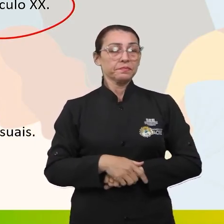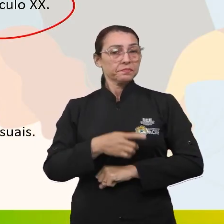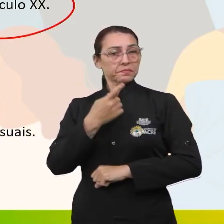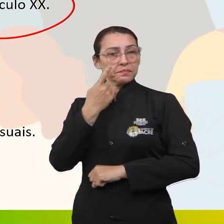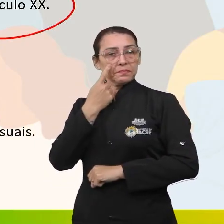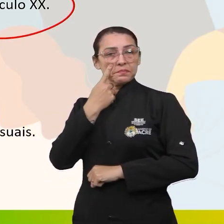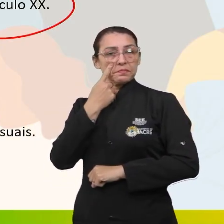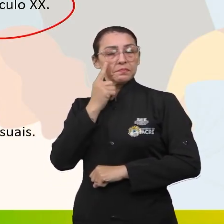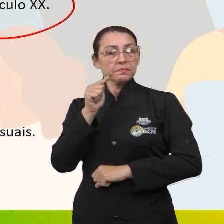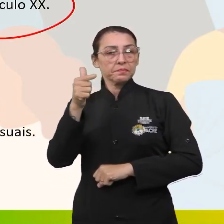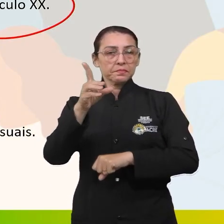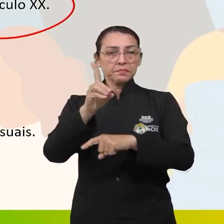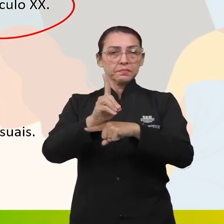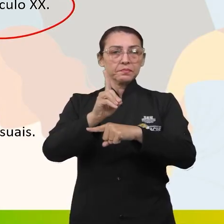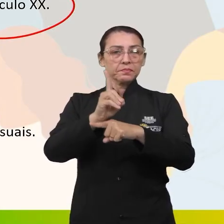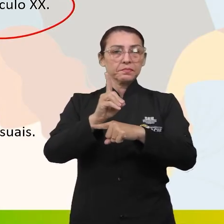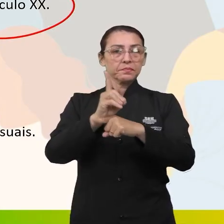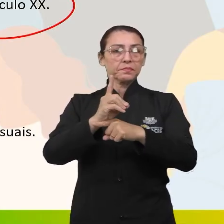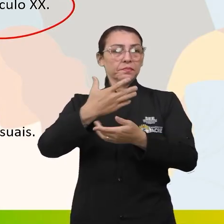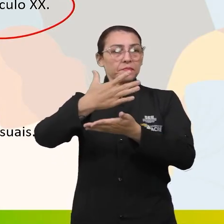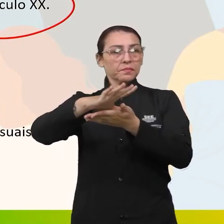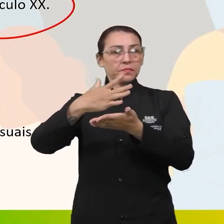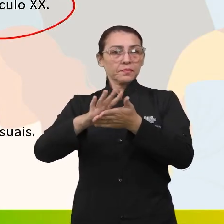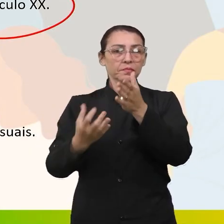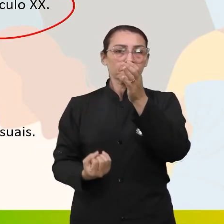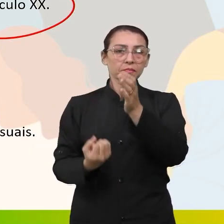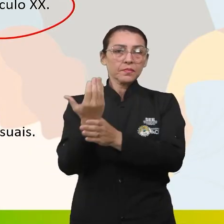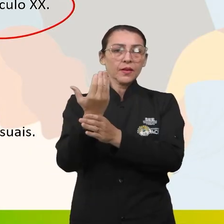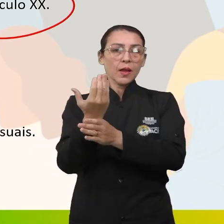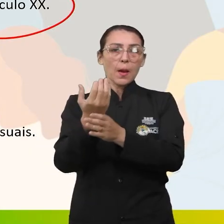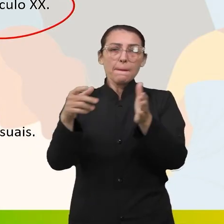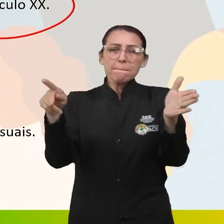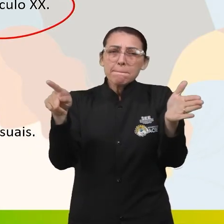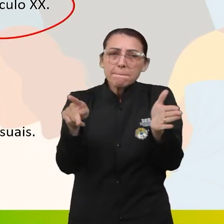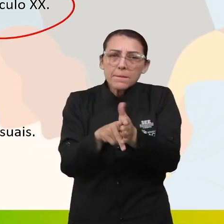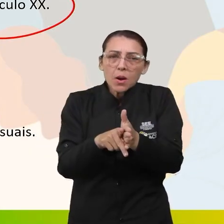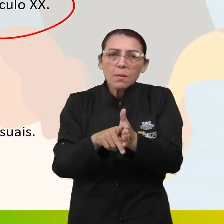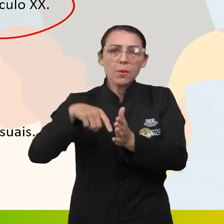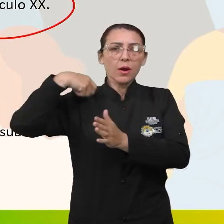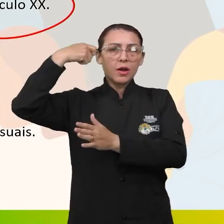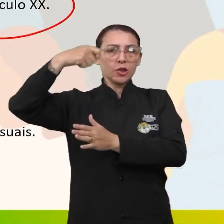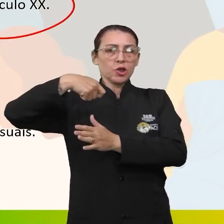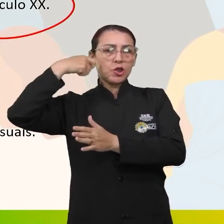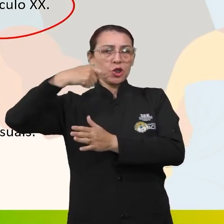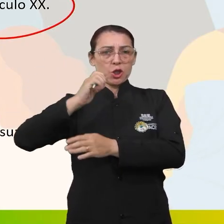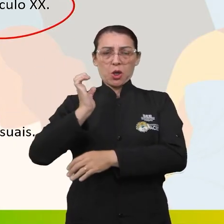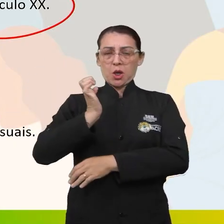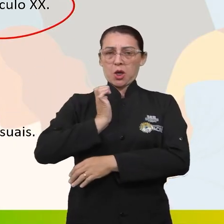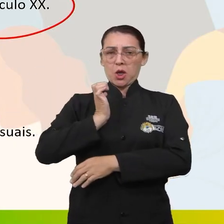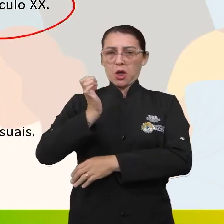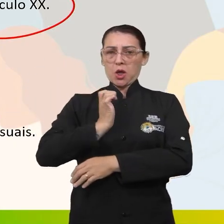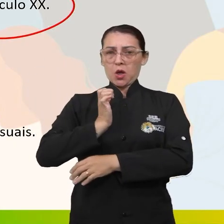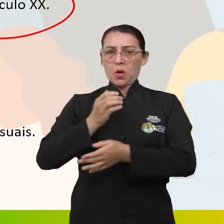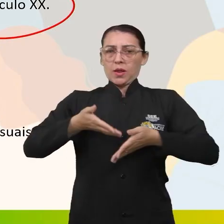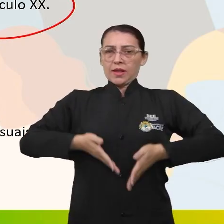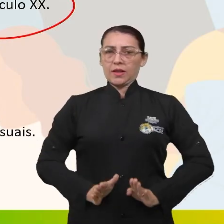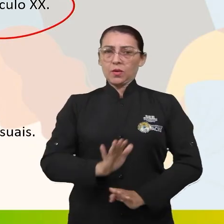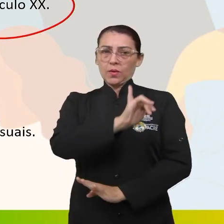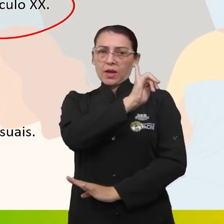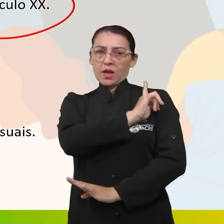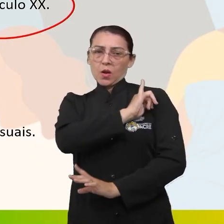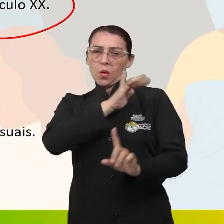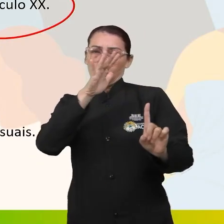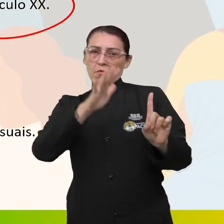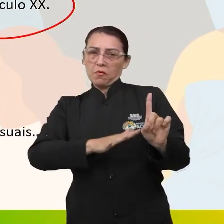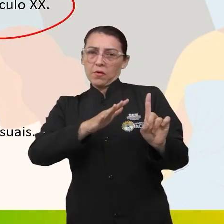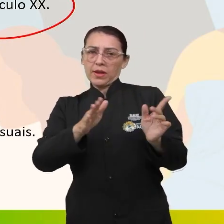conferir as demais que estão erradas. Letra D. O samba foi criado exclusivamente por artistas da elite carioca com